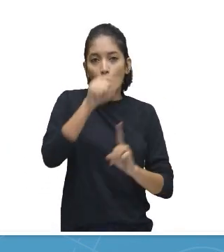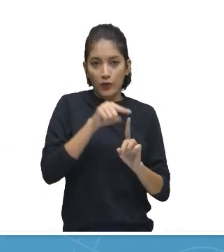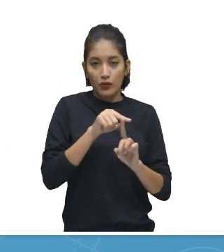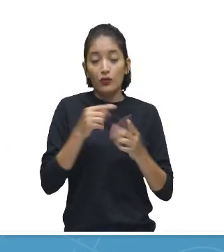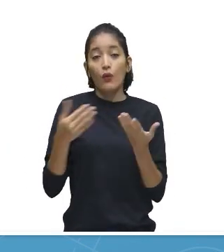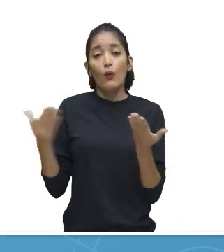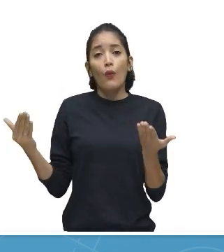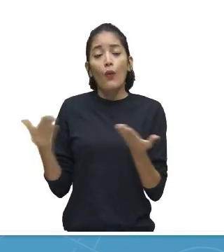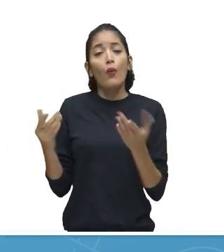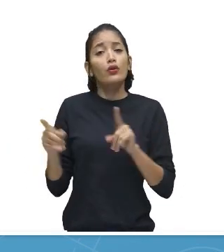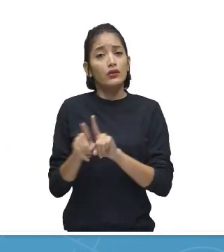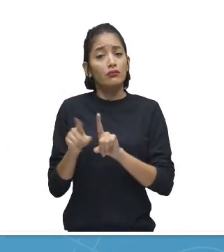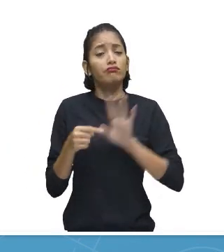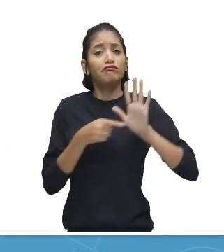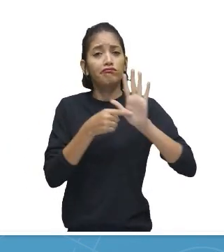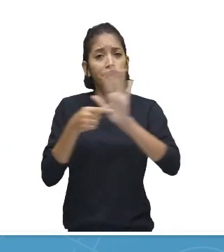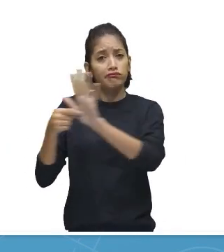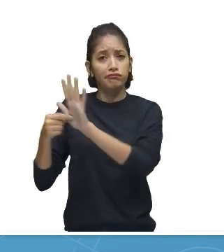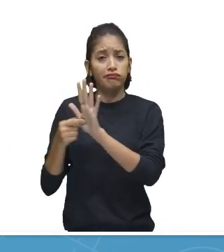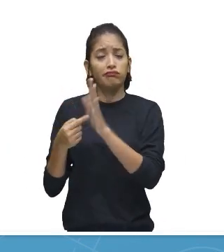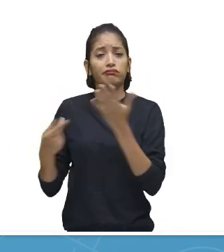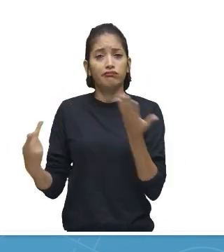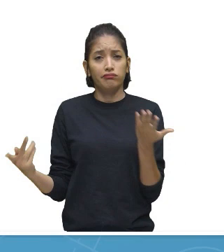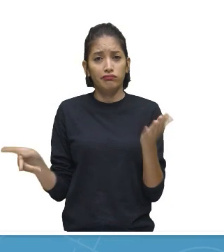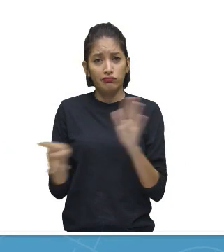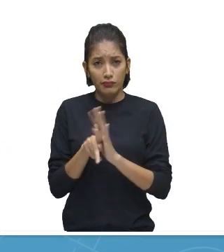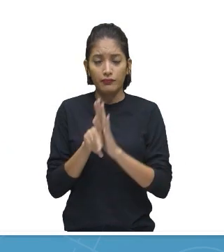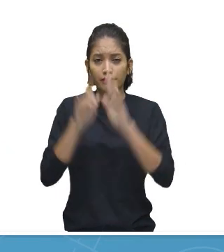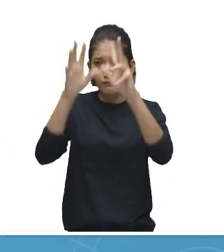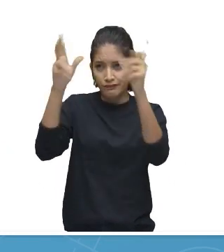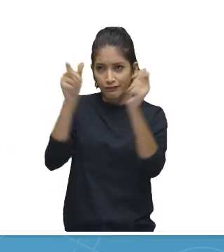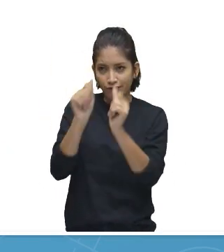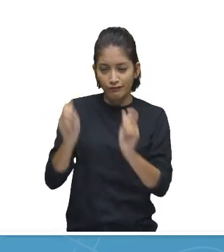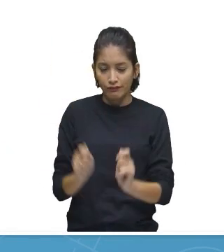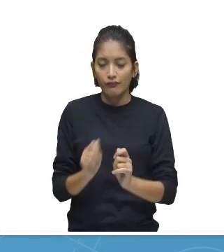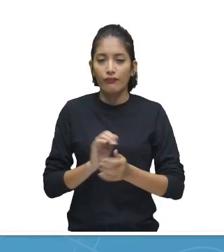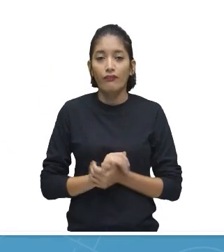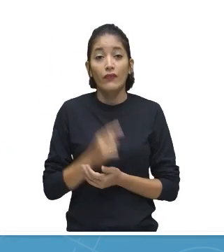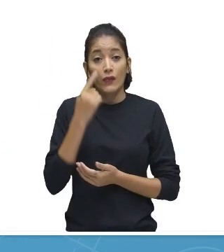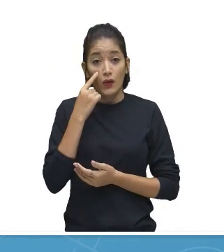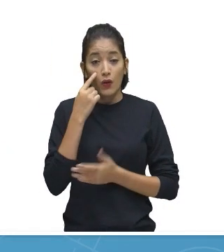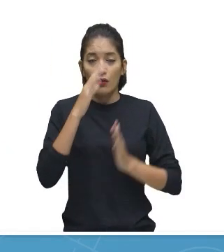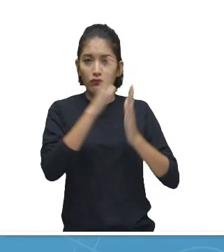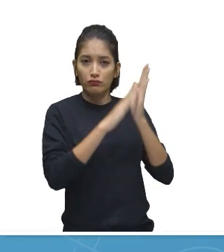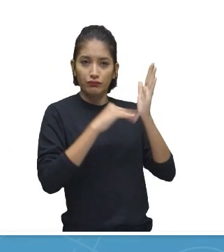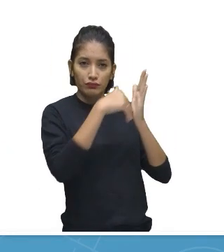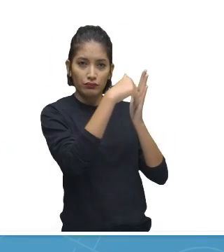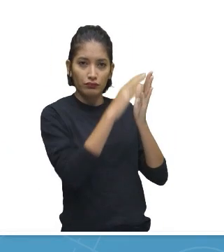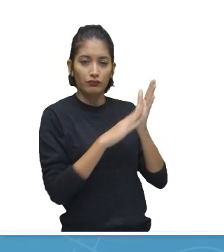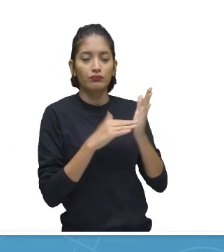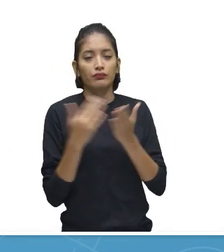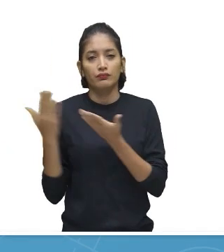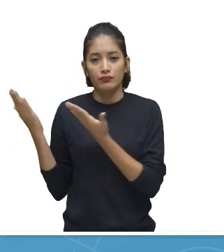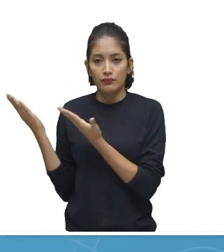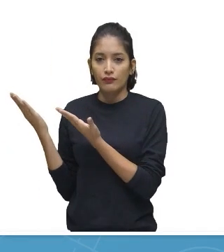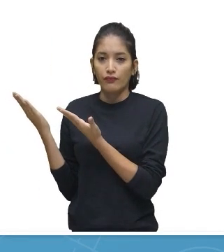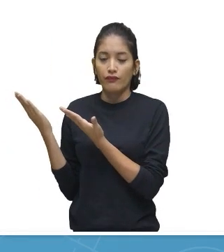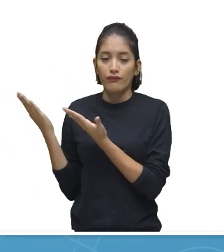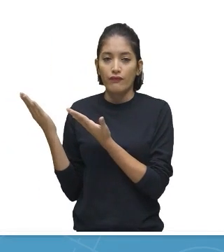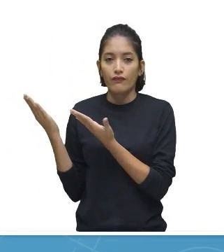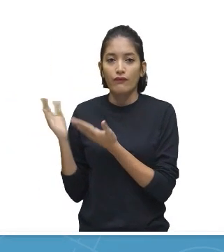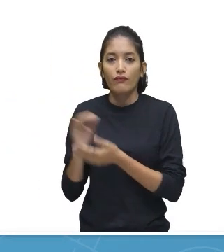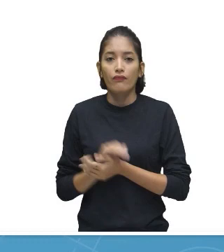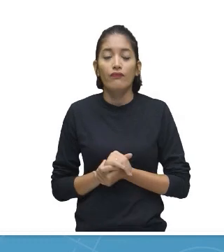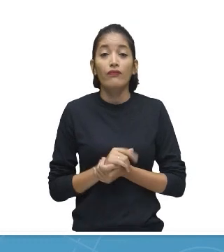nós tratamos como representações de arte. A gente vai ver aqui uma pintura rupestre. Olha só, a gente tem a representação